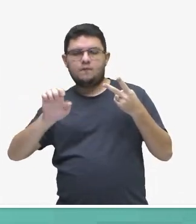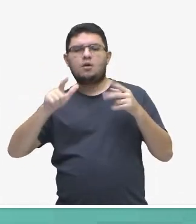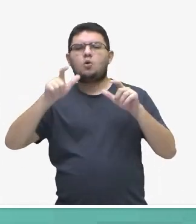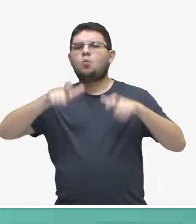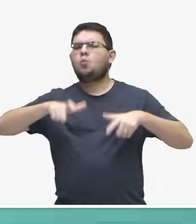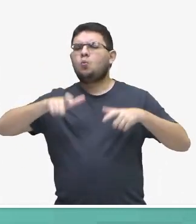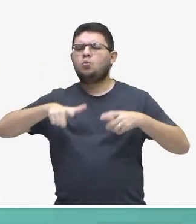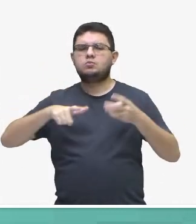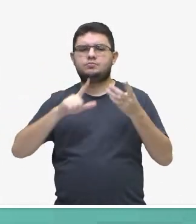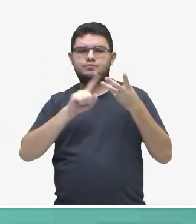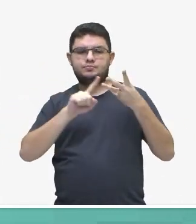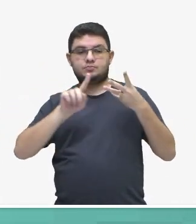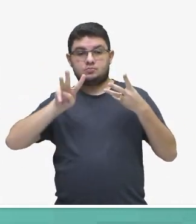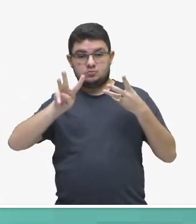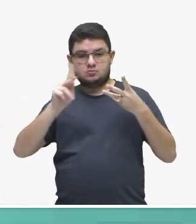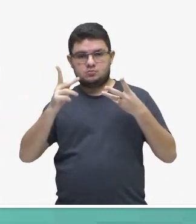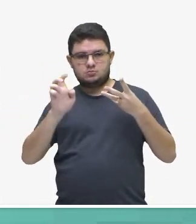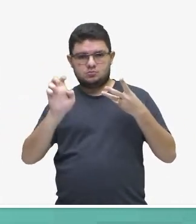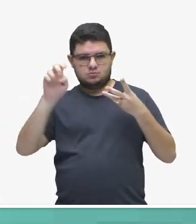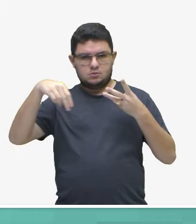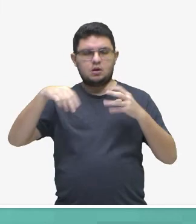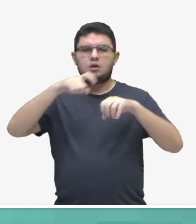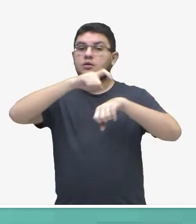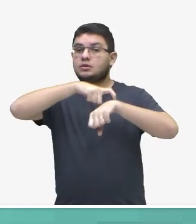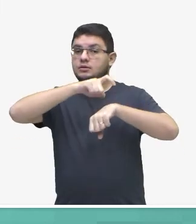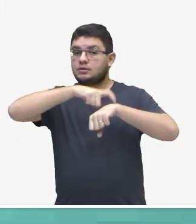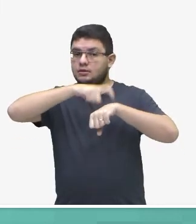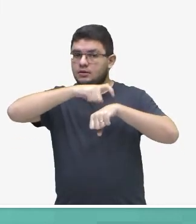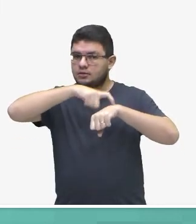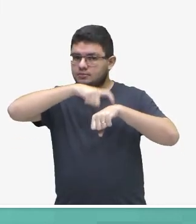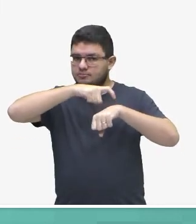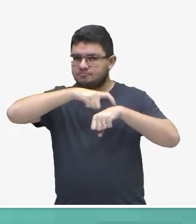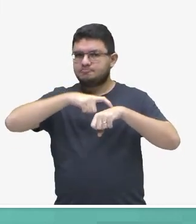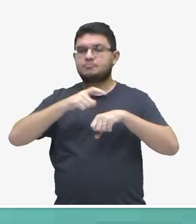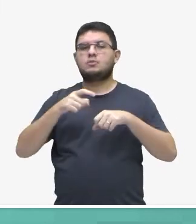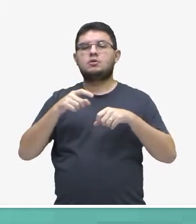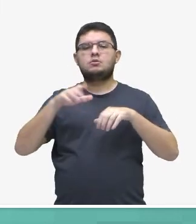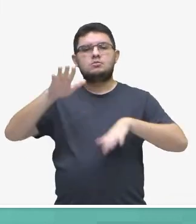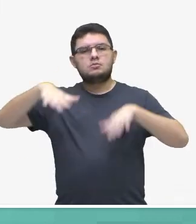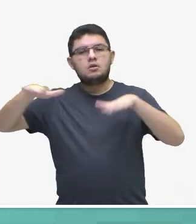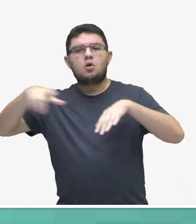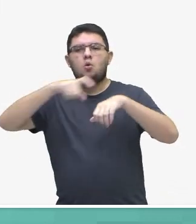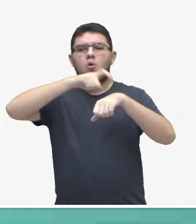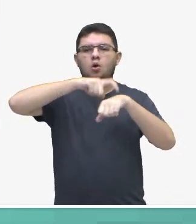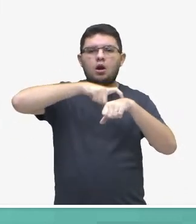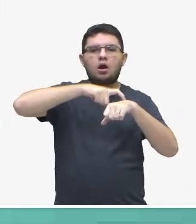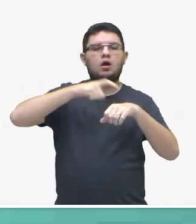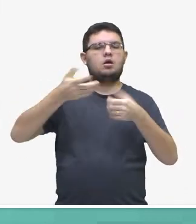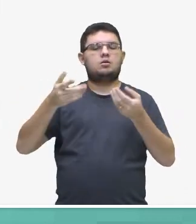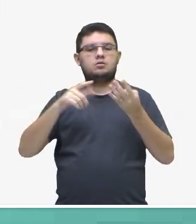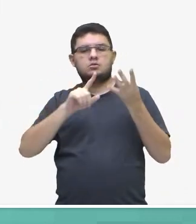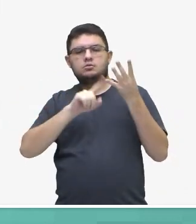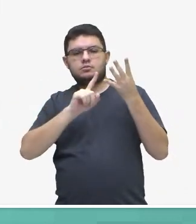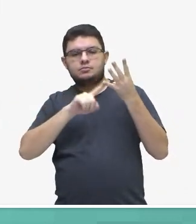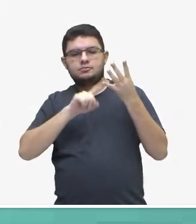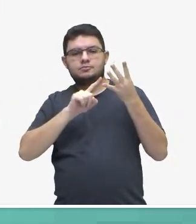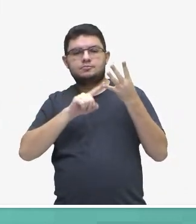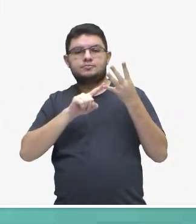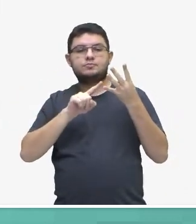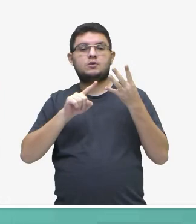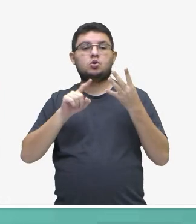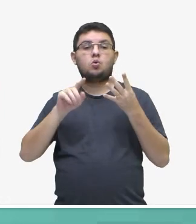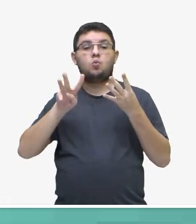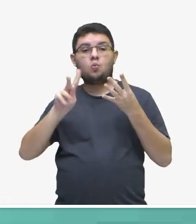ação. When, quando, relacionado à frequência ou o horário que a pessoa faz aquilo. E o what, o que